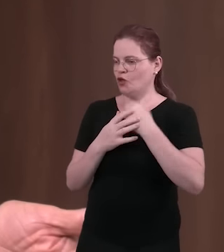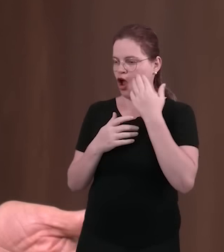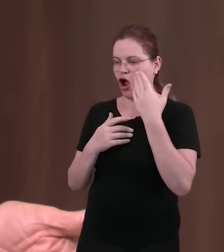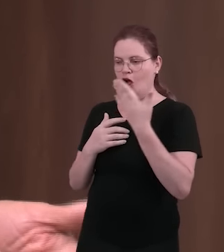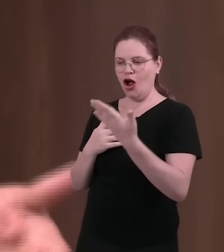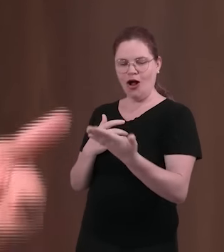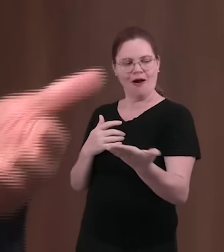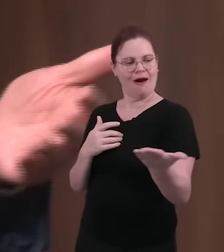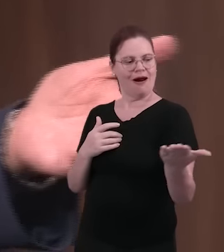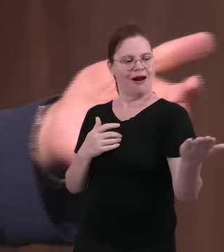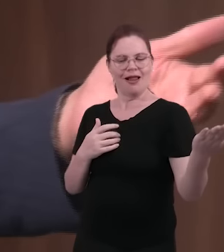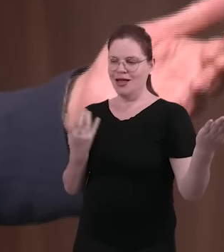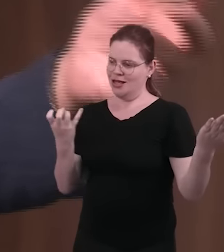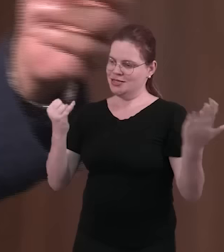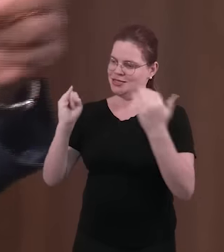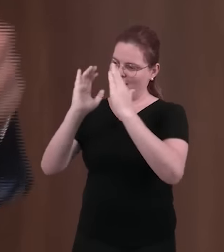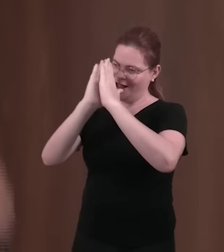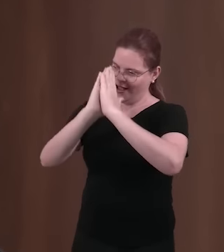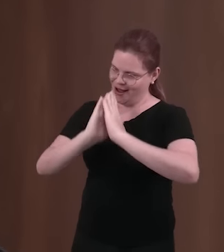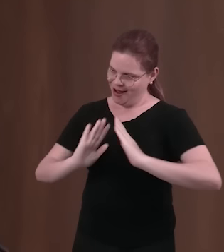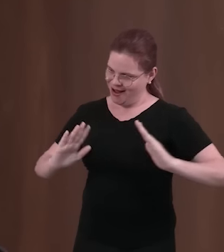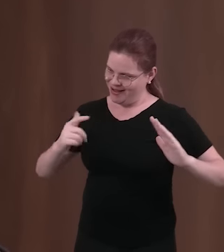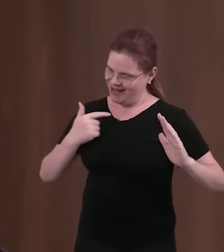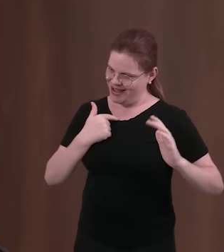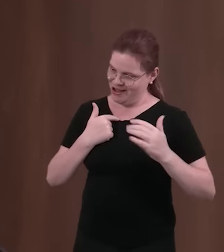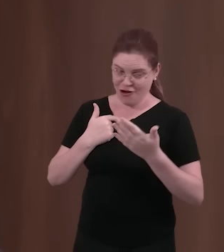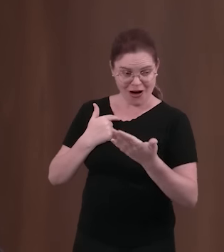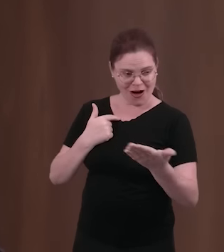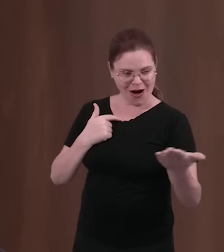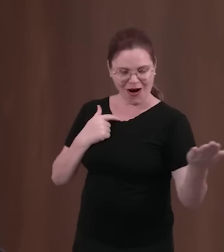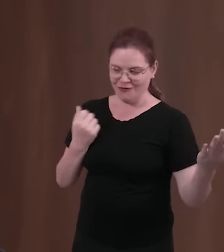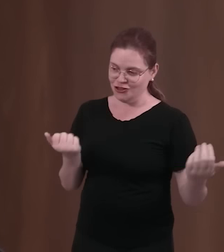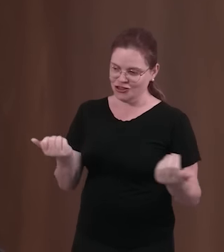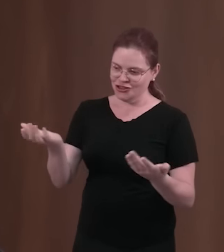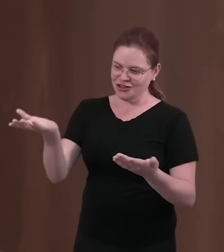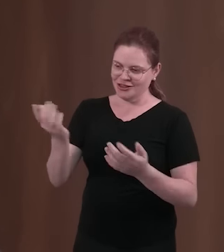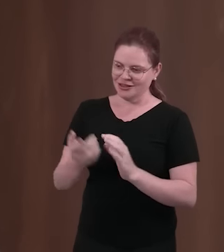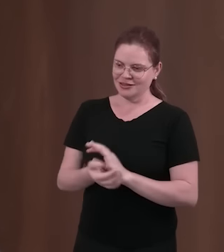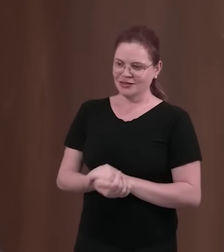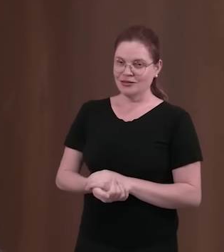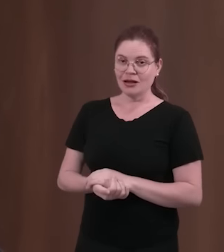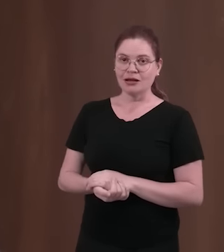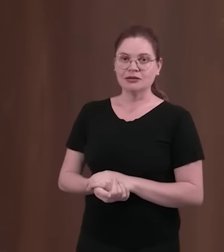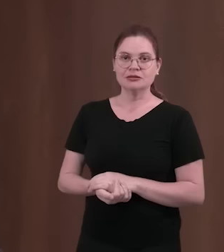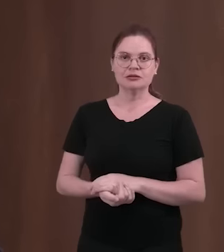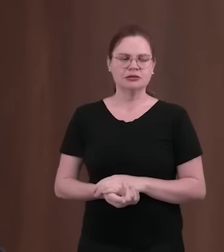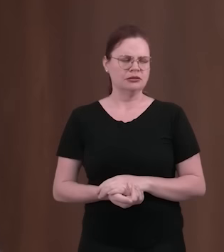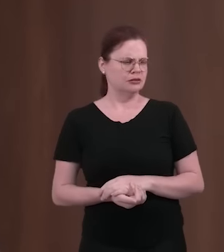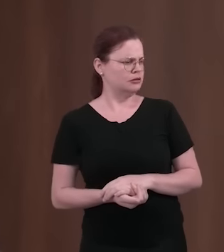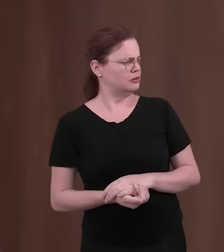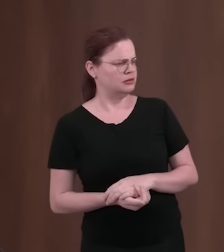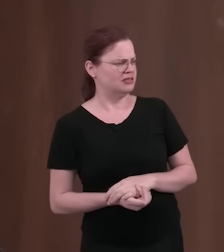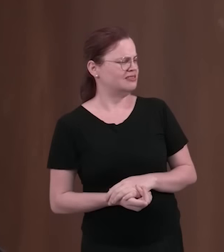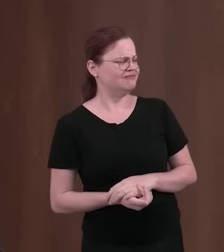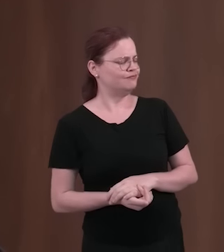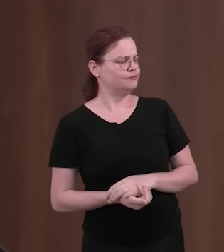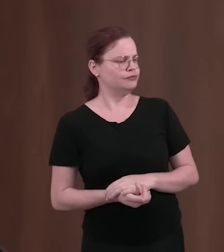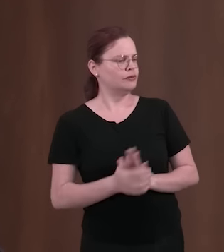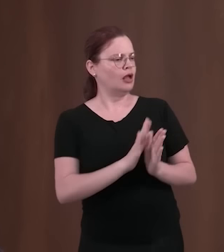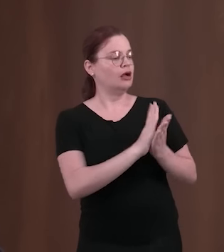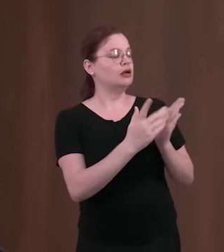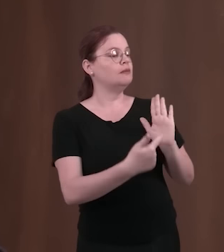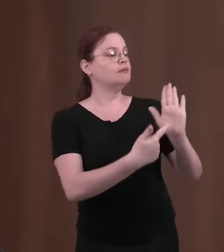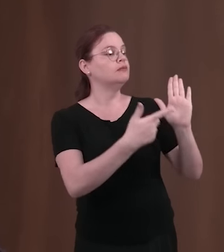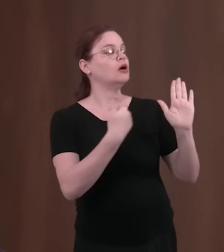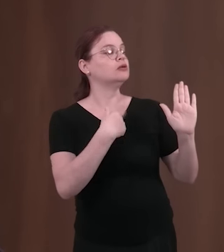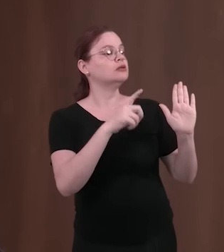darei, se prostrado me adorares. Ele disse, está escrito, somente ao teu Deus